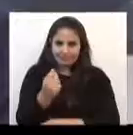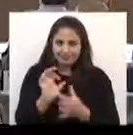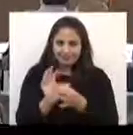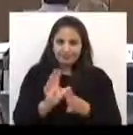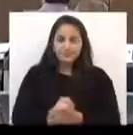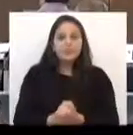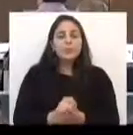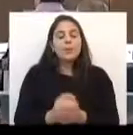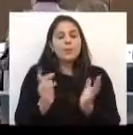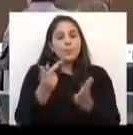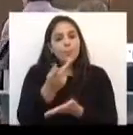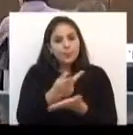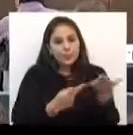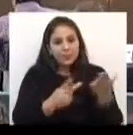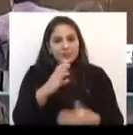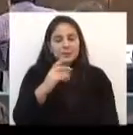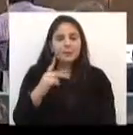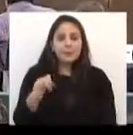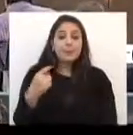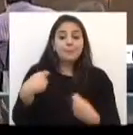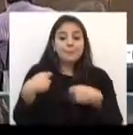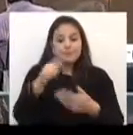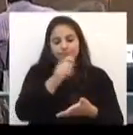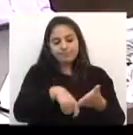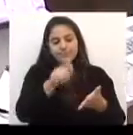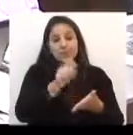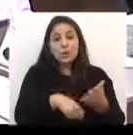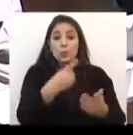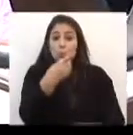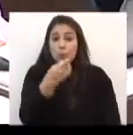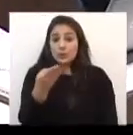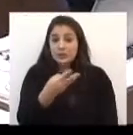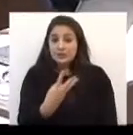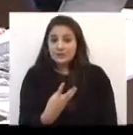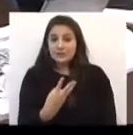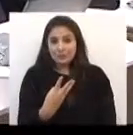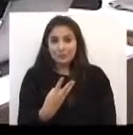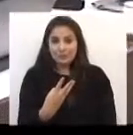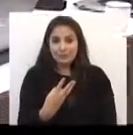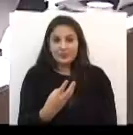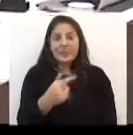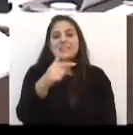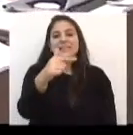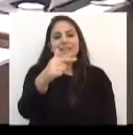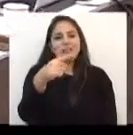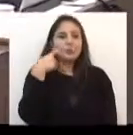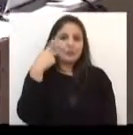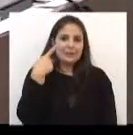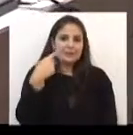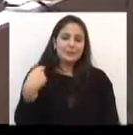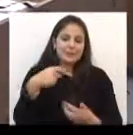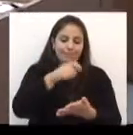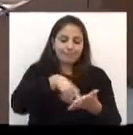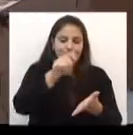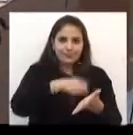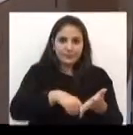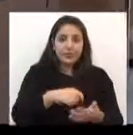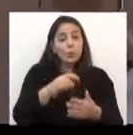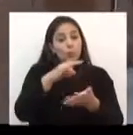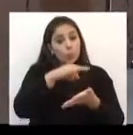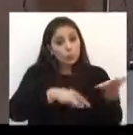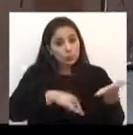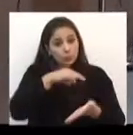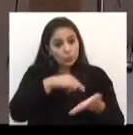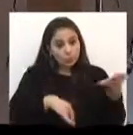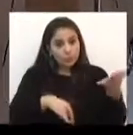CPI, é preciso a assinatura de 1/3 da Casa, ou seja, 7 parlamentares. O documento em